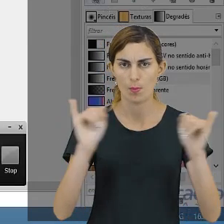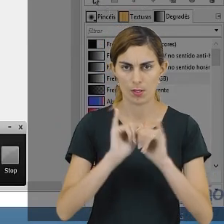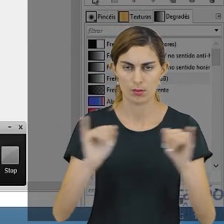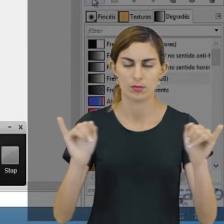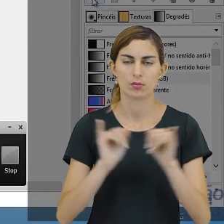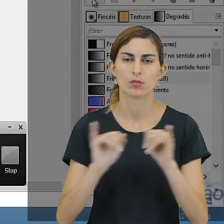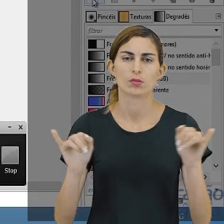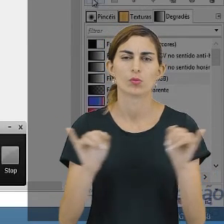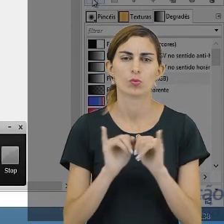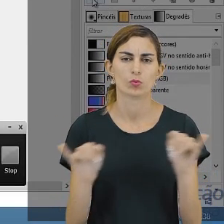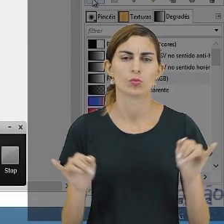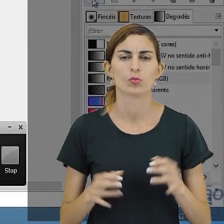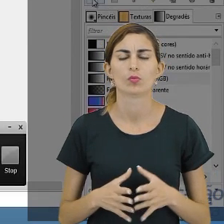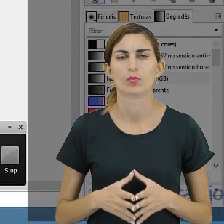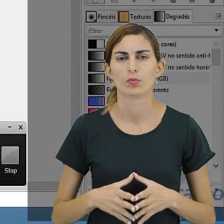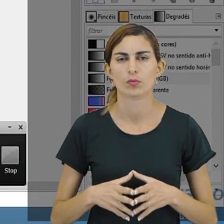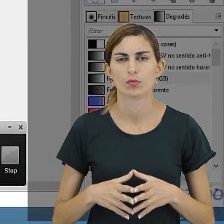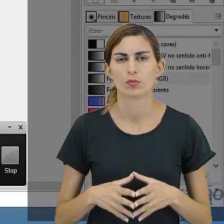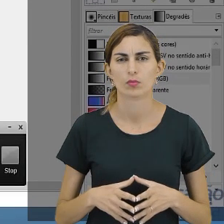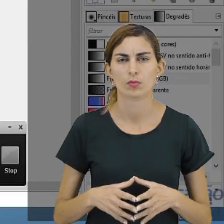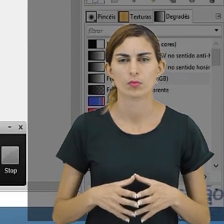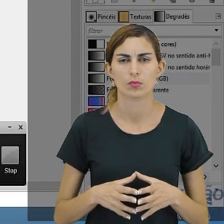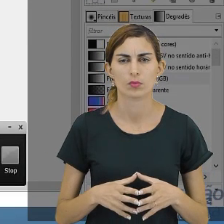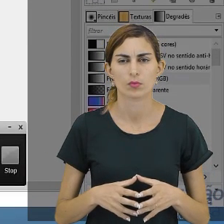essa informação,